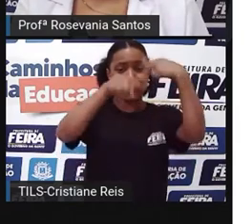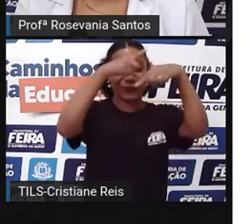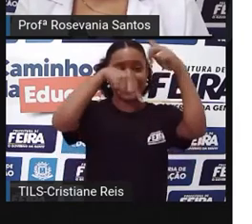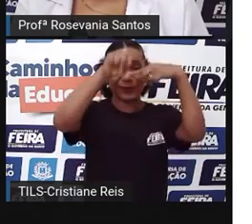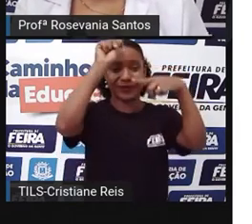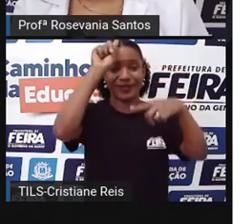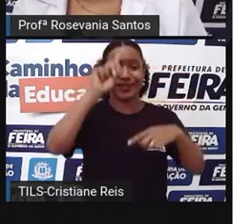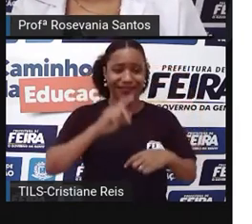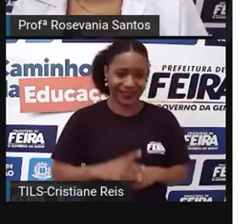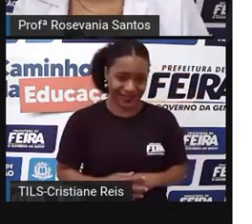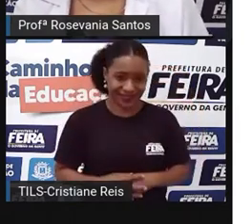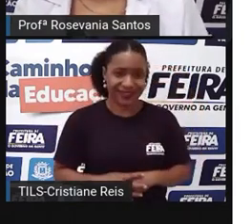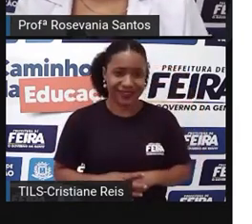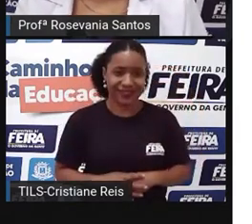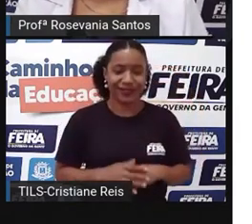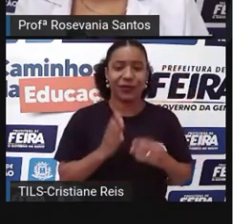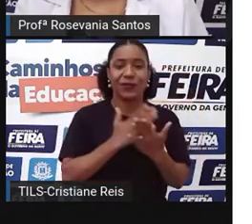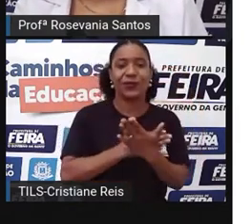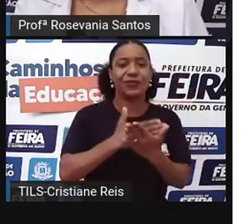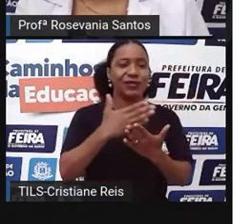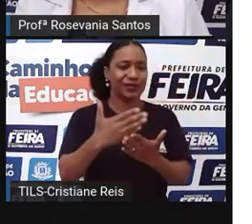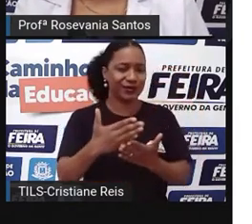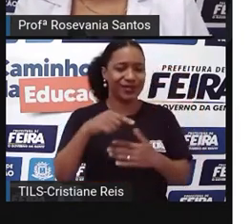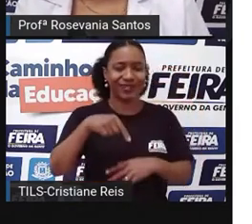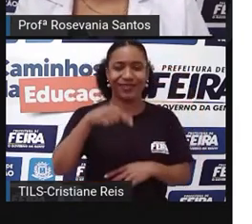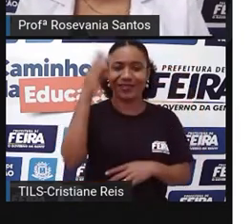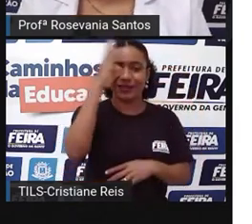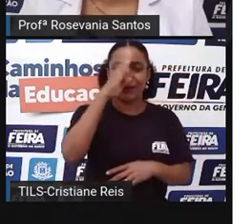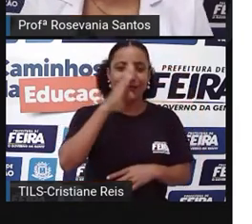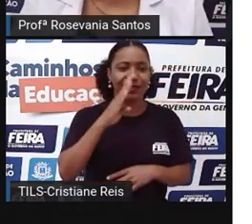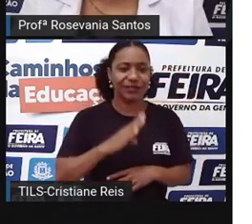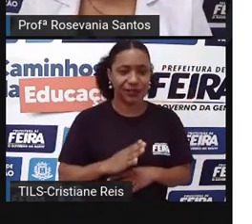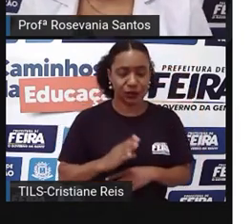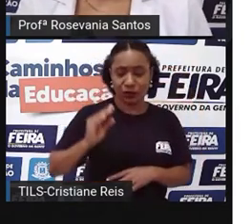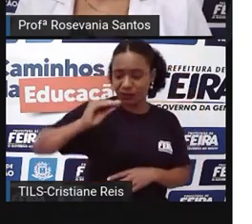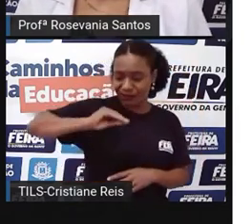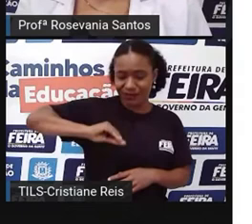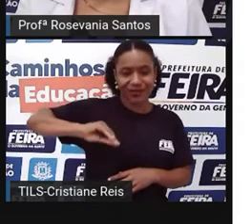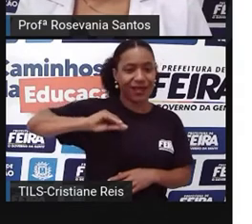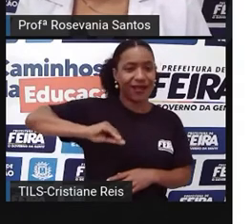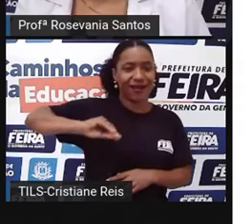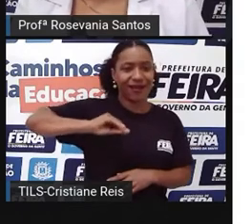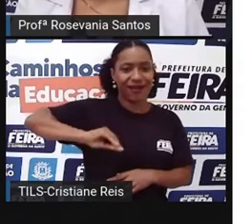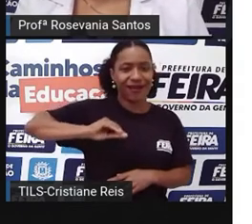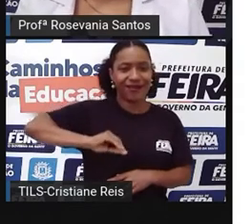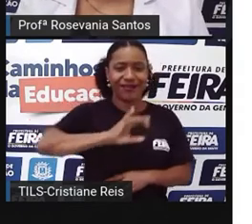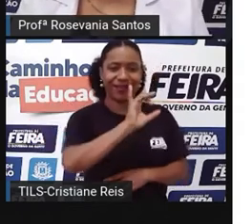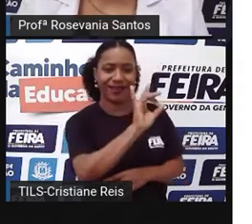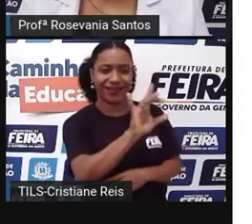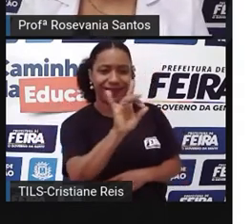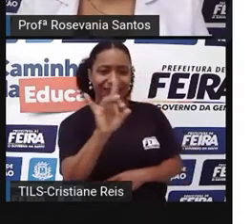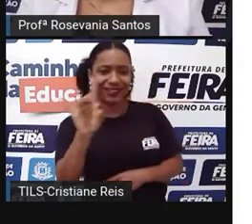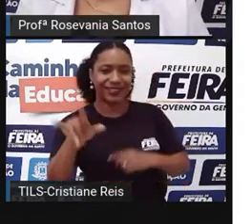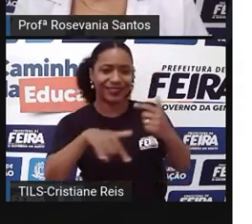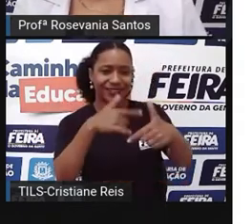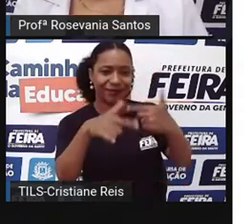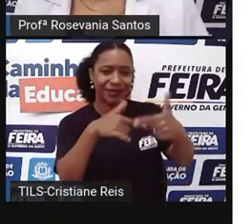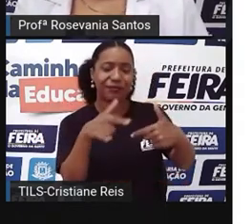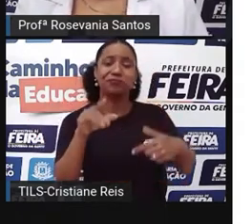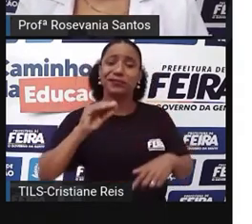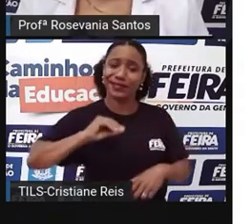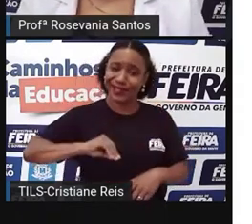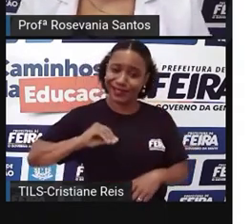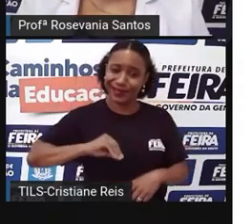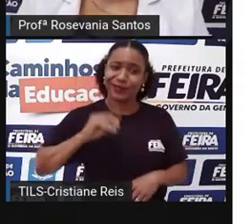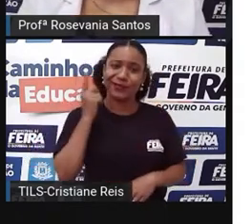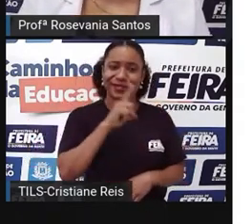a ter algo inédito no território brasileiro, que até então a gente não tinha assalariados. Então, essa região, ela foi pioneira nisso